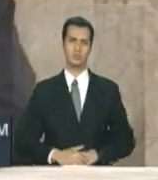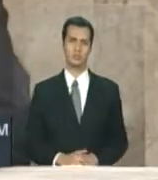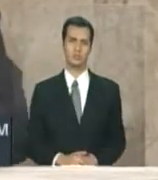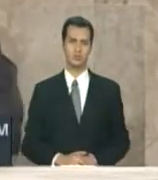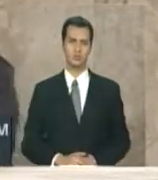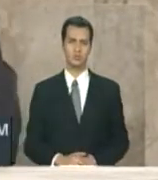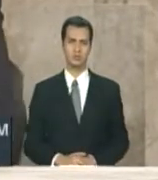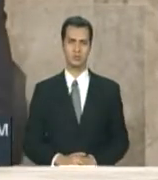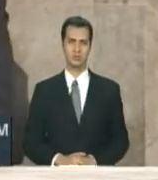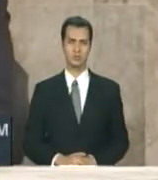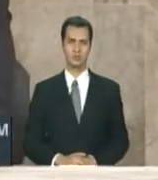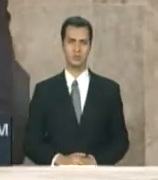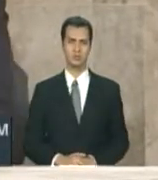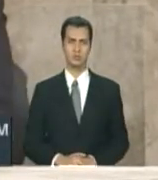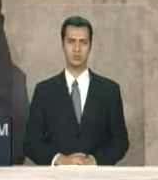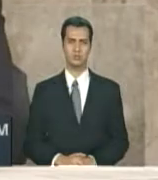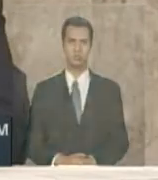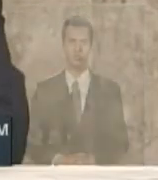Não.